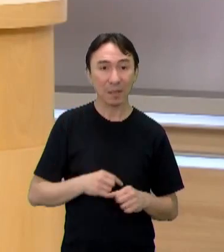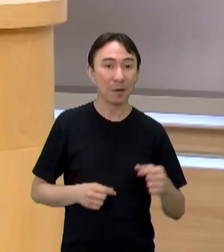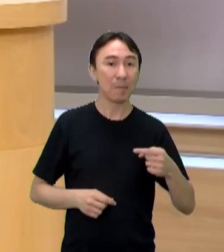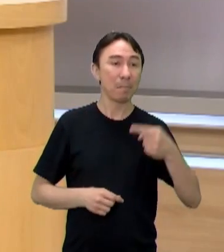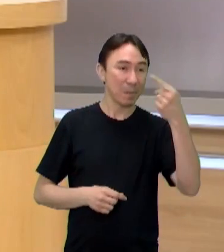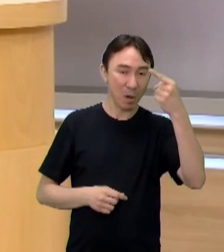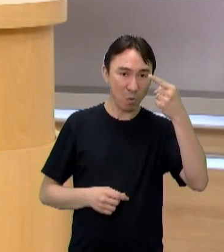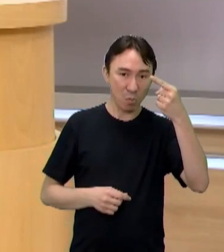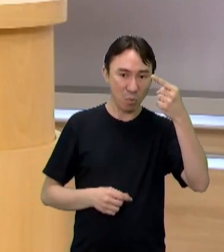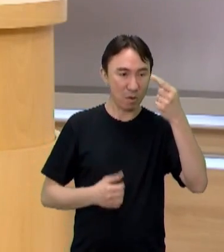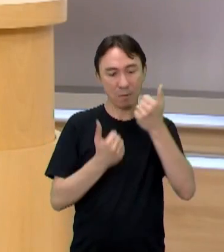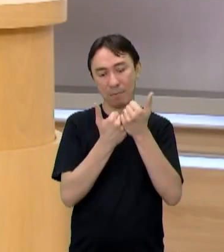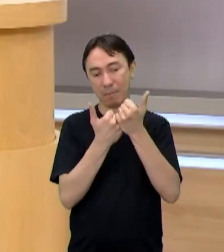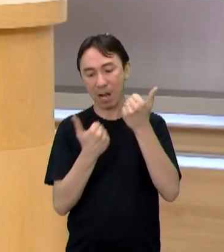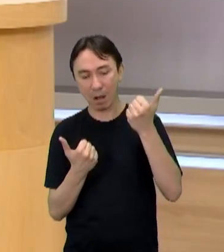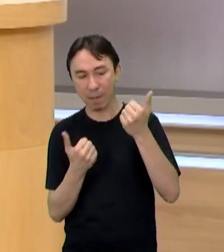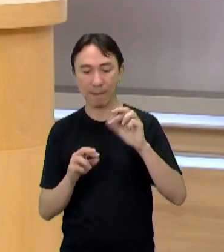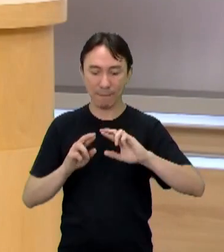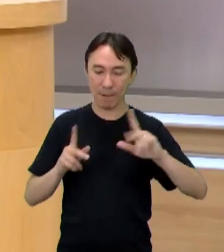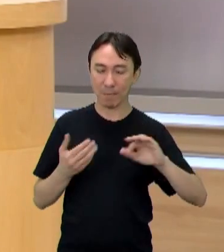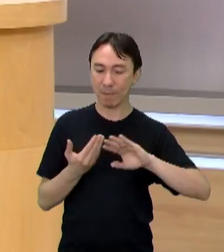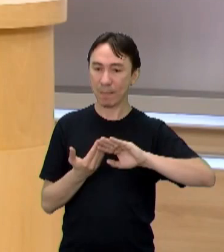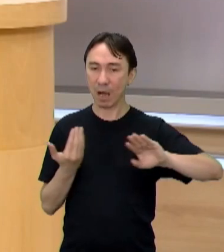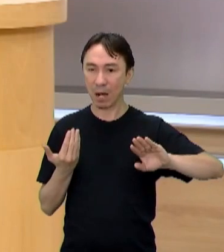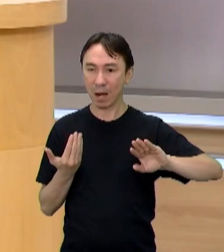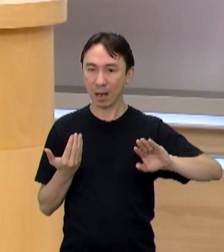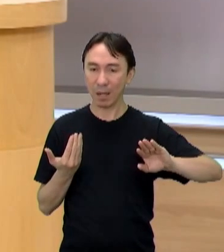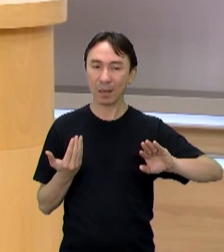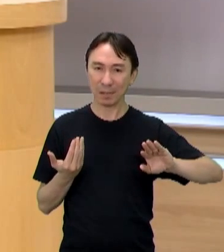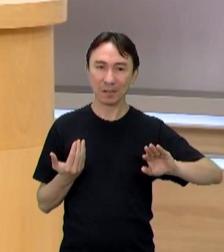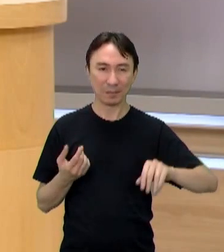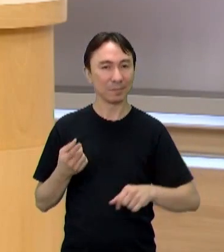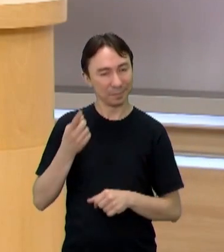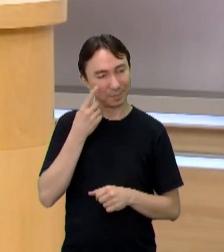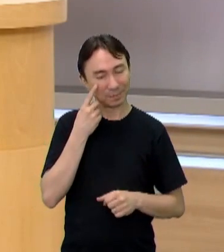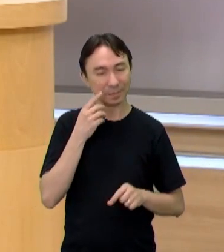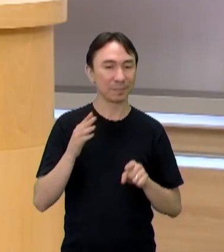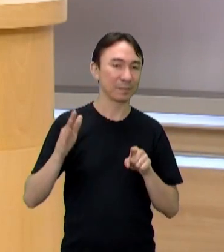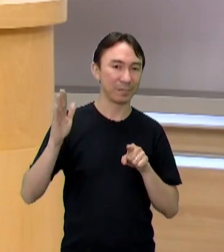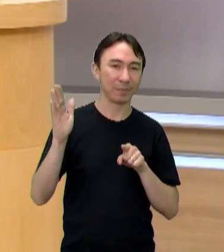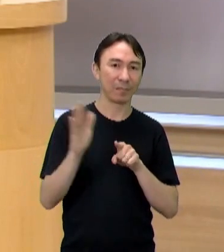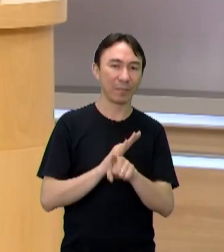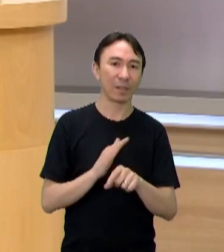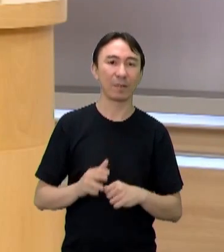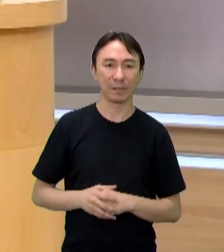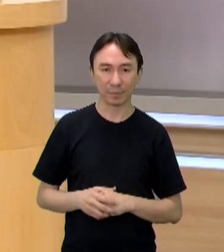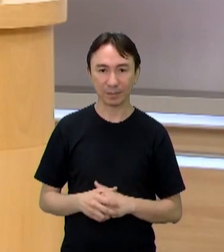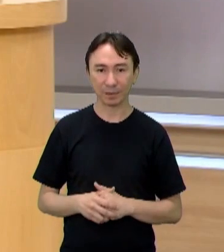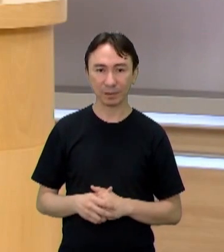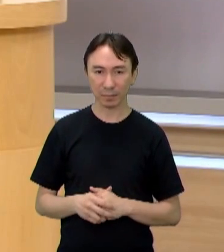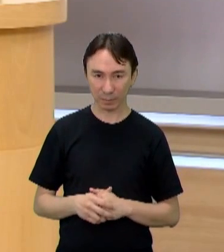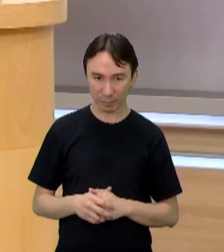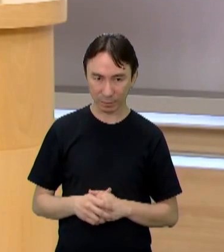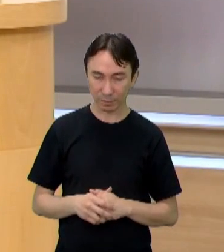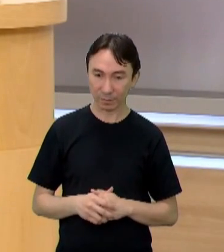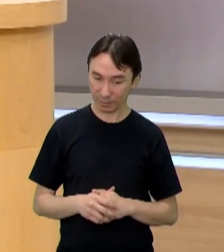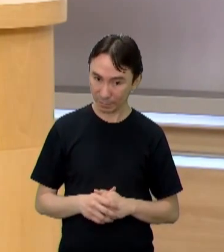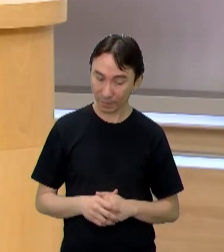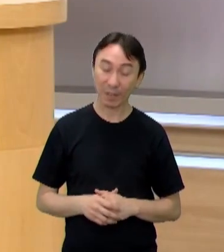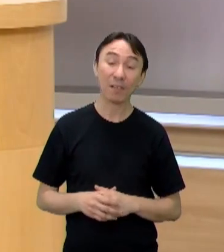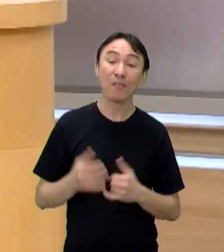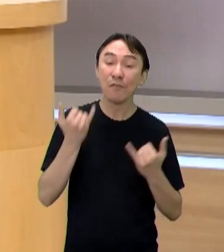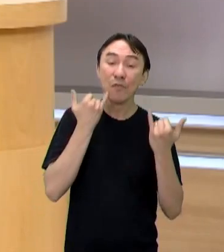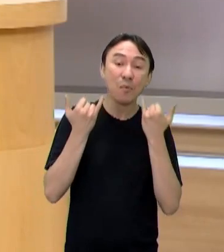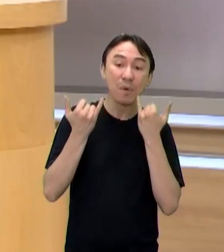texto, certo? Esse é o objetivo da questão. Então, vamos ao enunciado. A informação principal desse texto